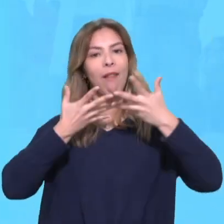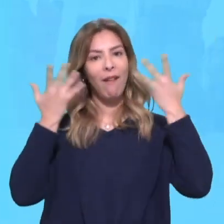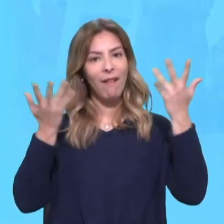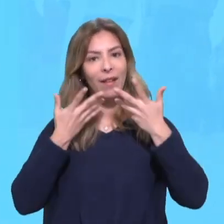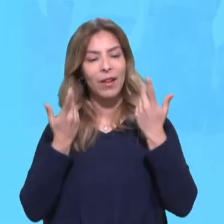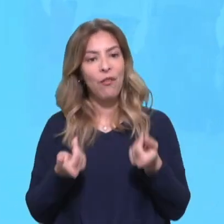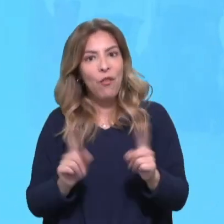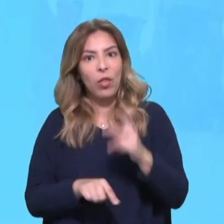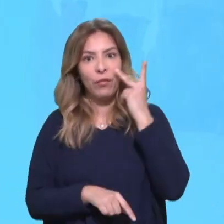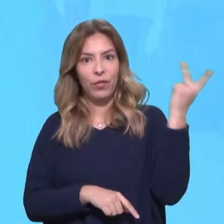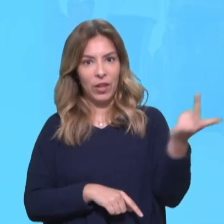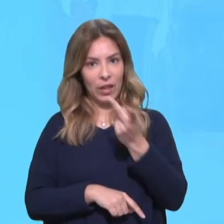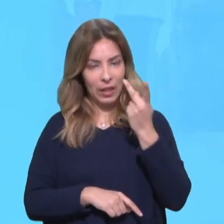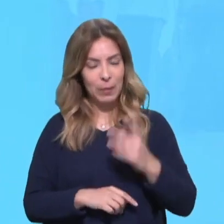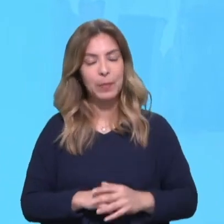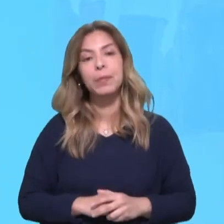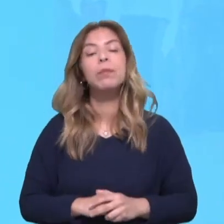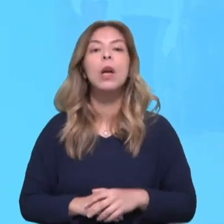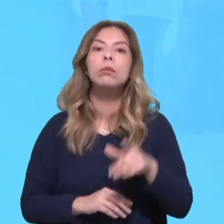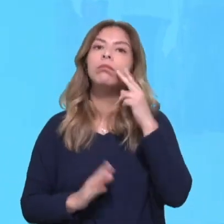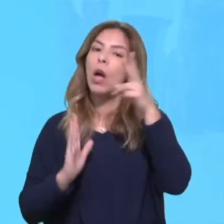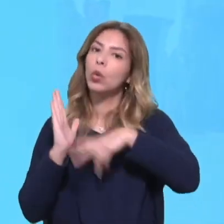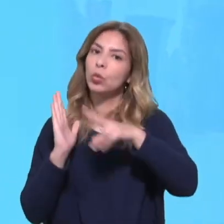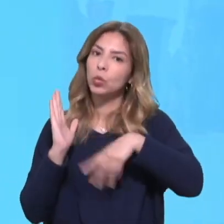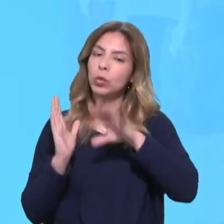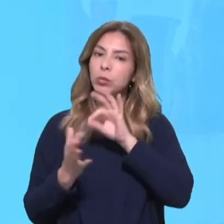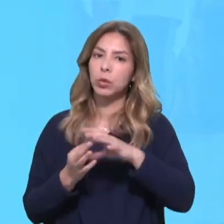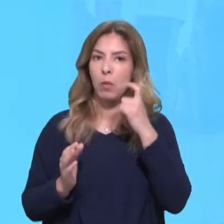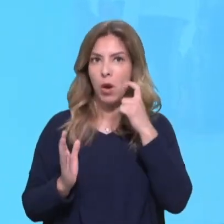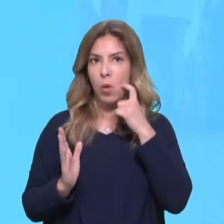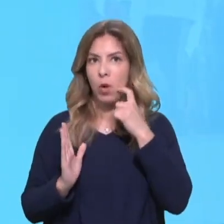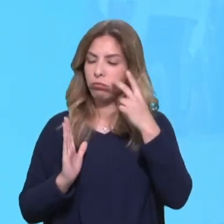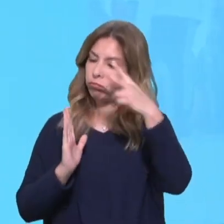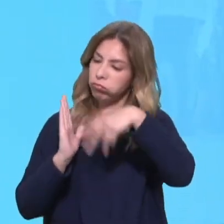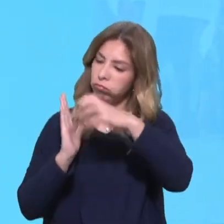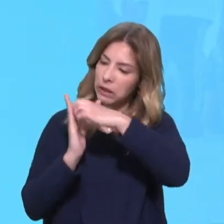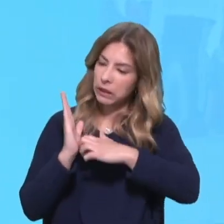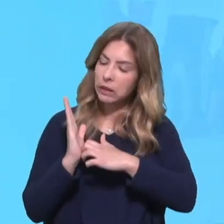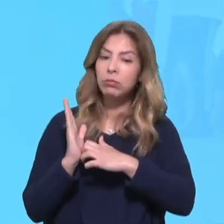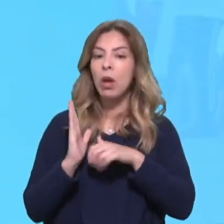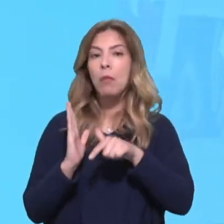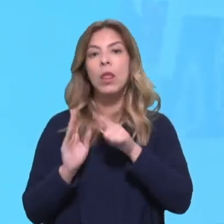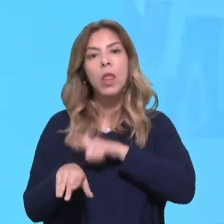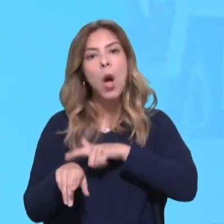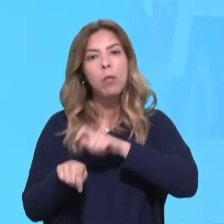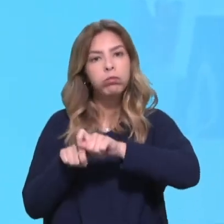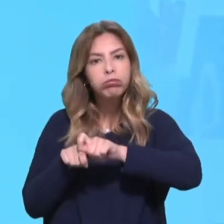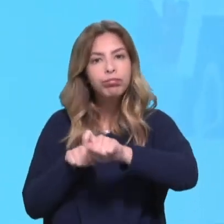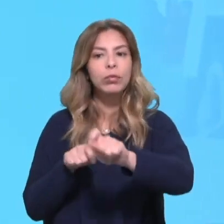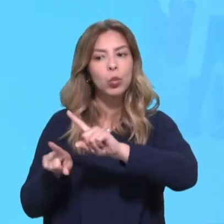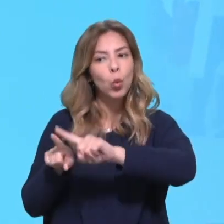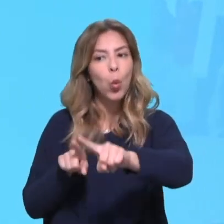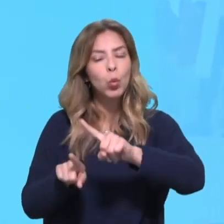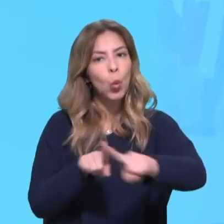brevemente vamos olhar para a liturgia da Vigília Pascal, que é uma celebração muito rica, que tem diferentes momentos, desde a bênção